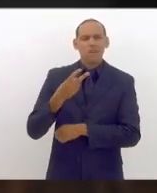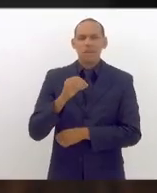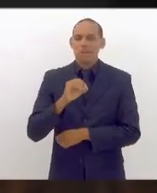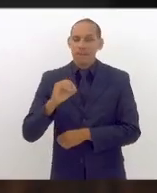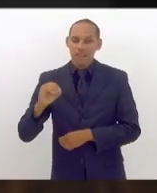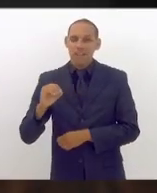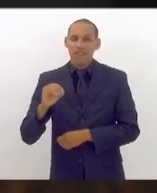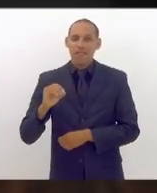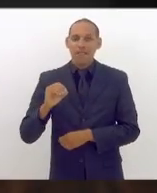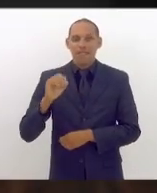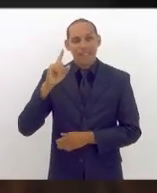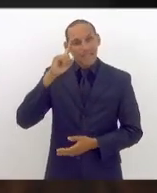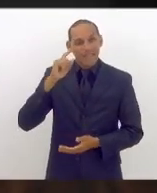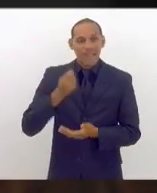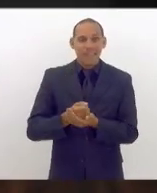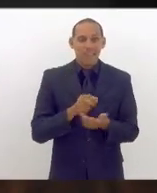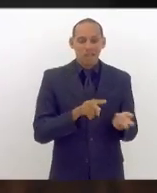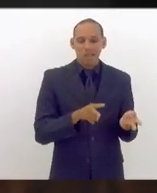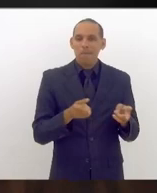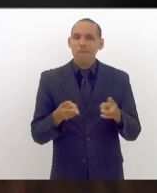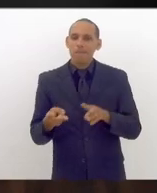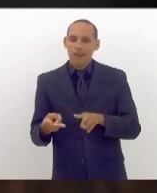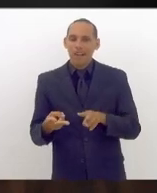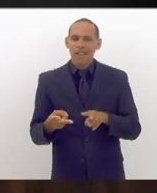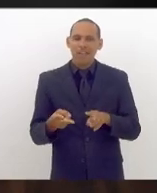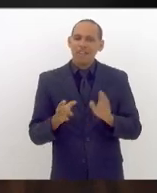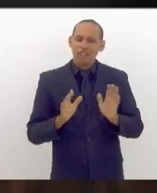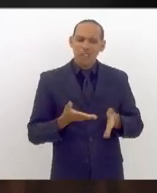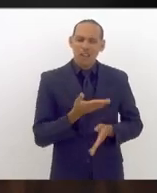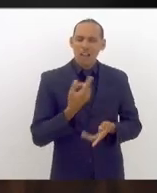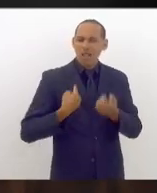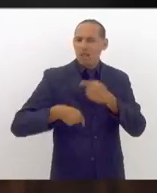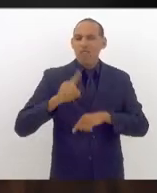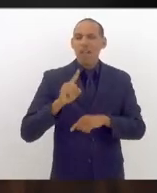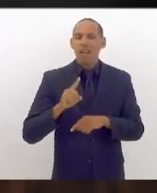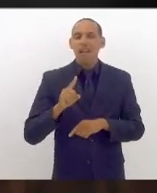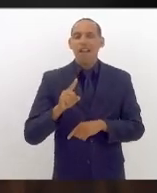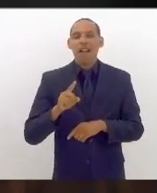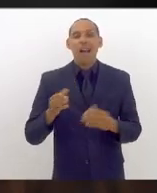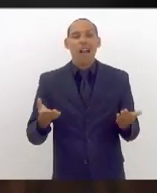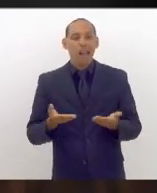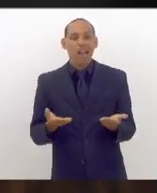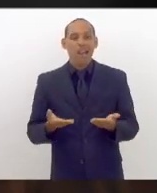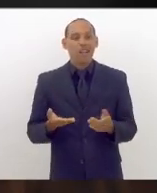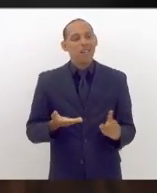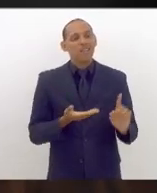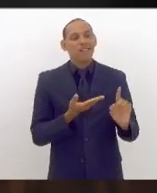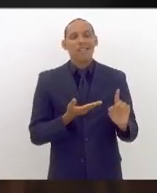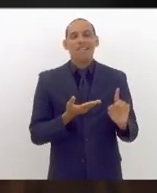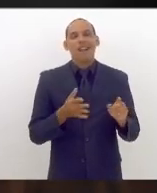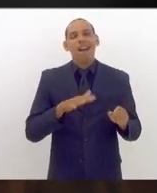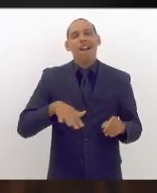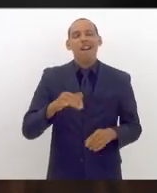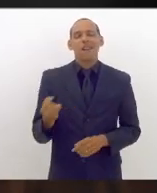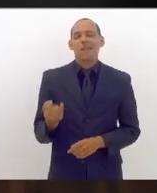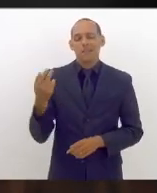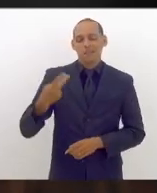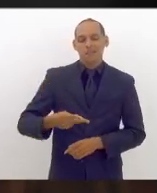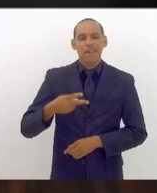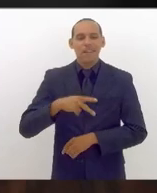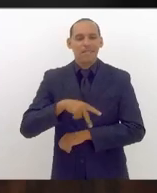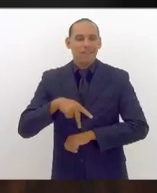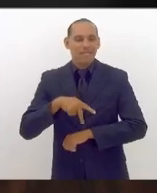decidiu fazer essa transição já da sua carreira de sucesso para vir fazer sucesso nessa área tão importante do nosso país